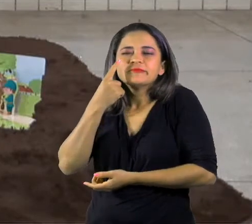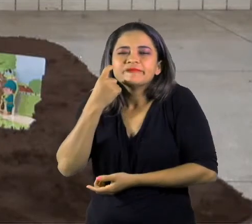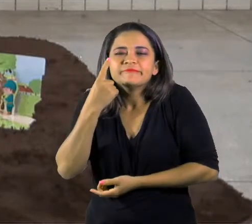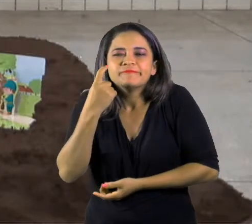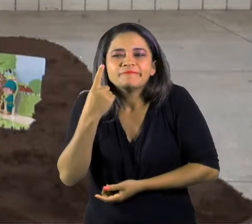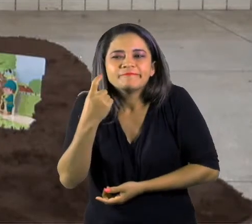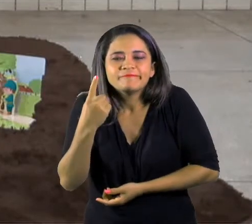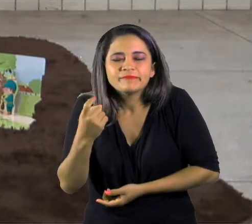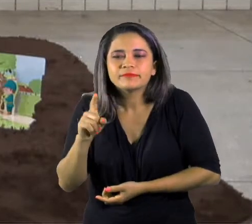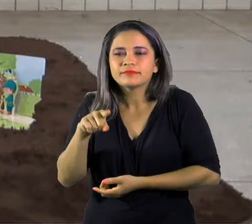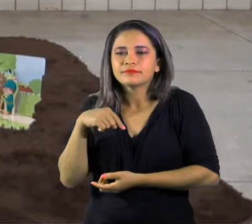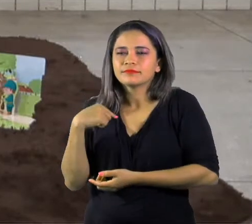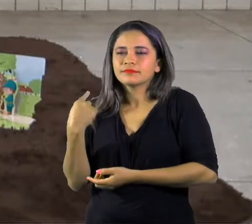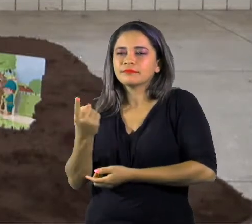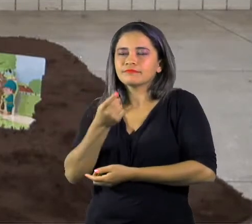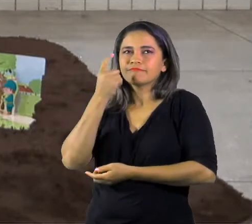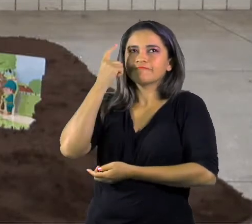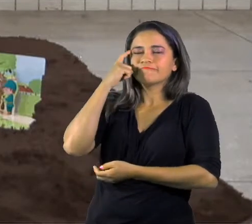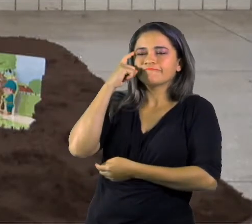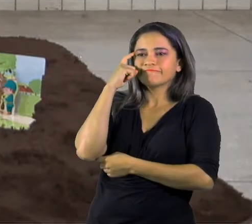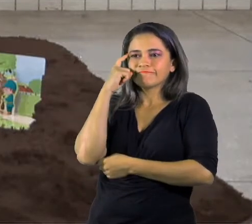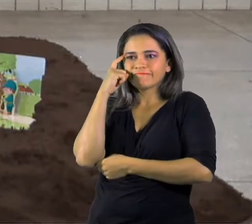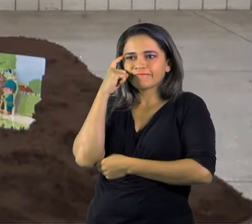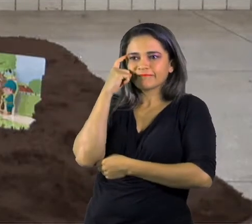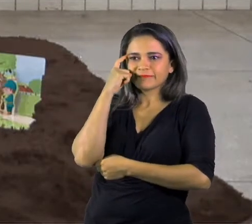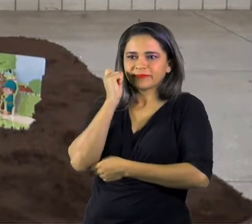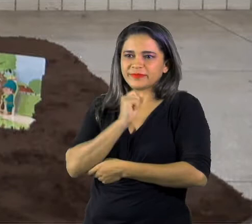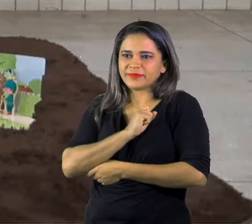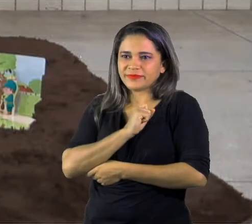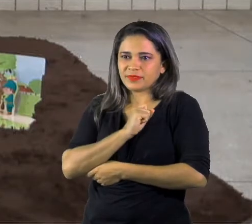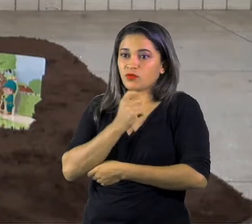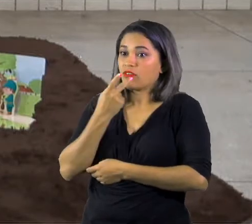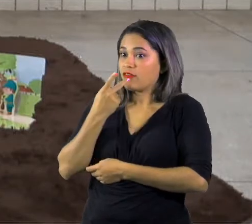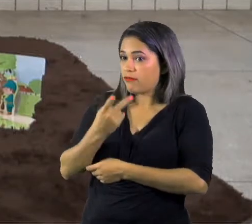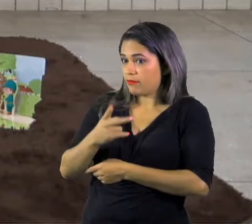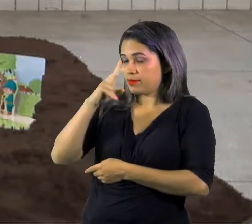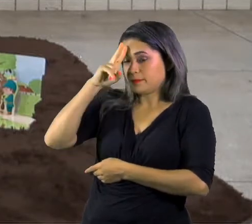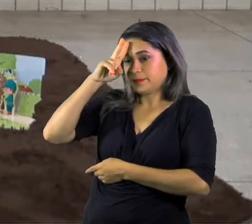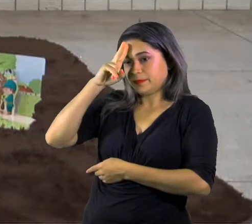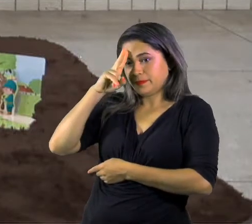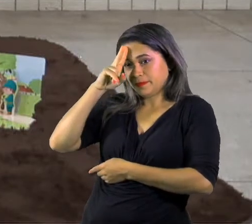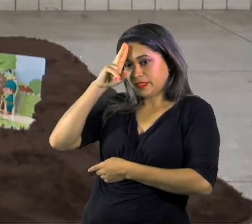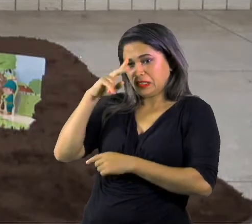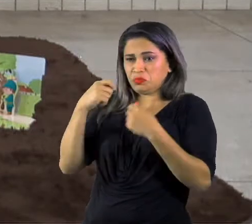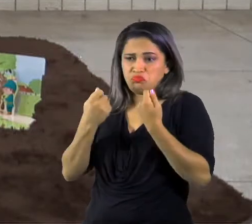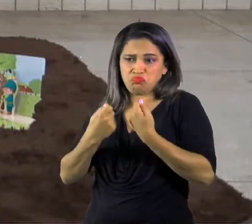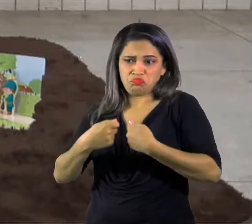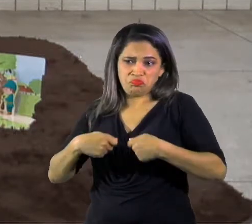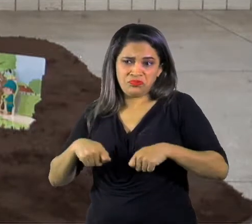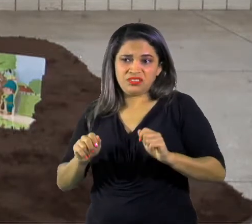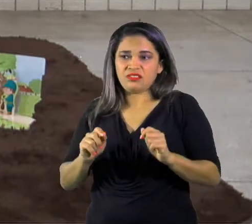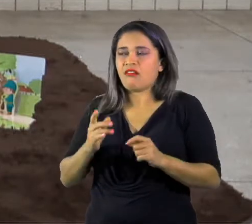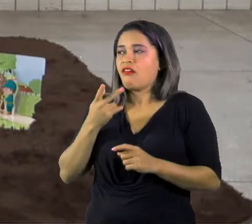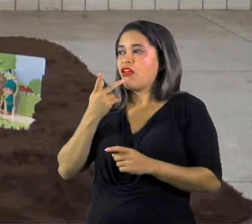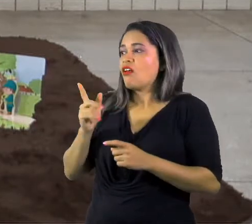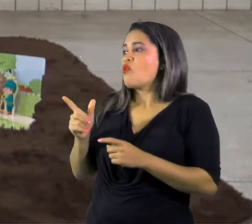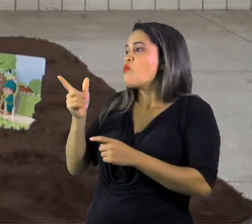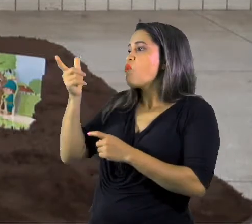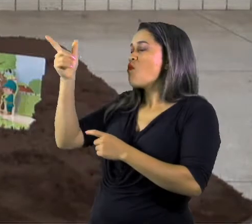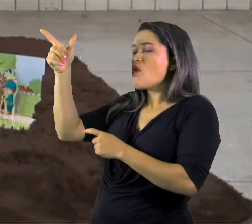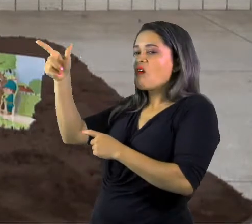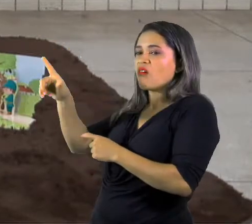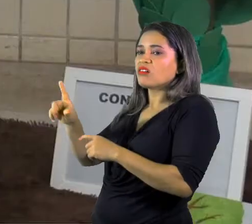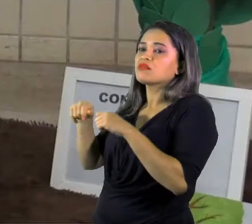para a gente pensar sobre várias coisas. Quando a gente conta uma história, a gente não precisa dizer para o outro o que